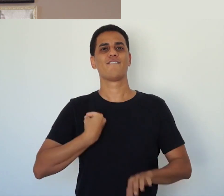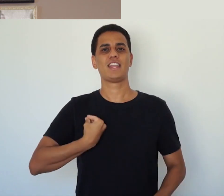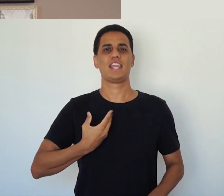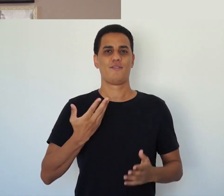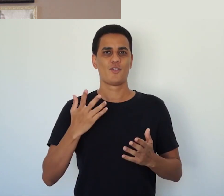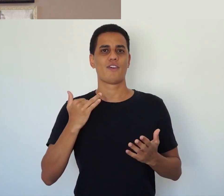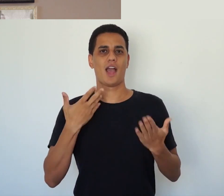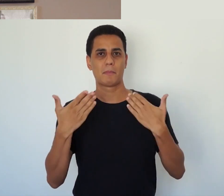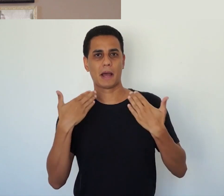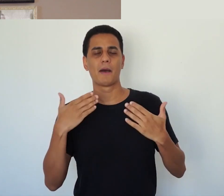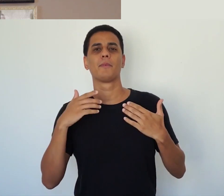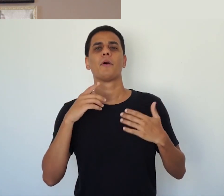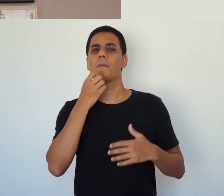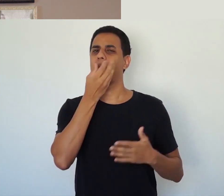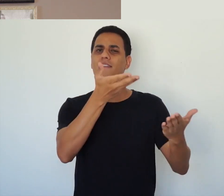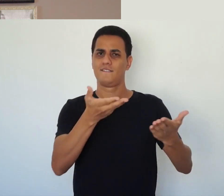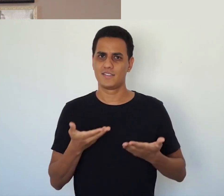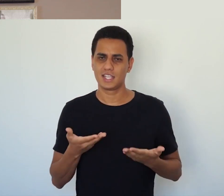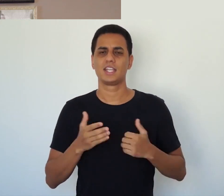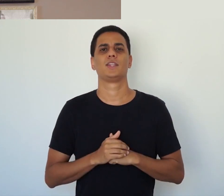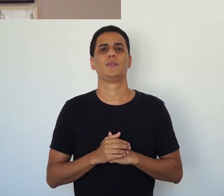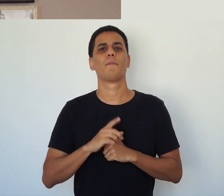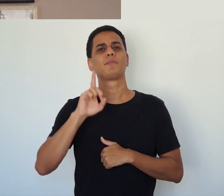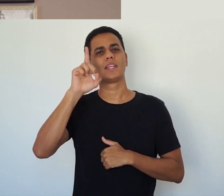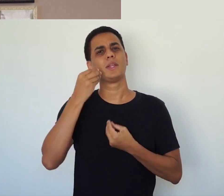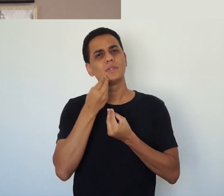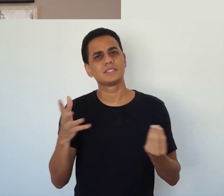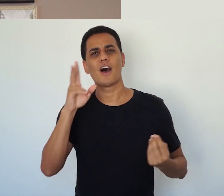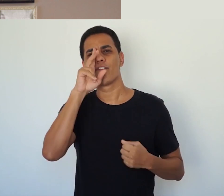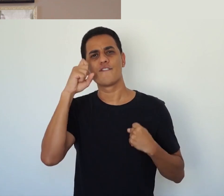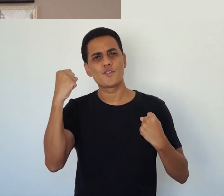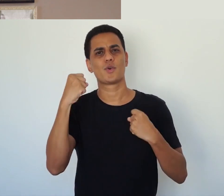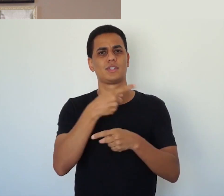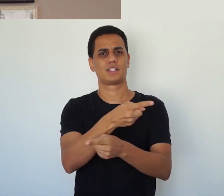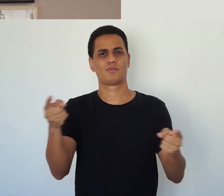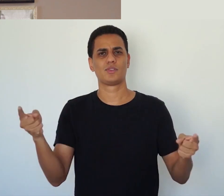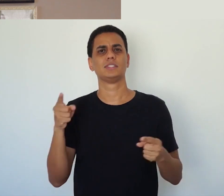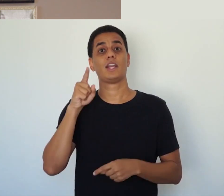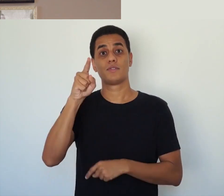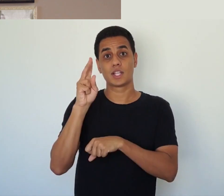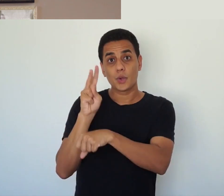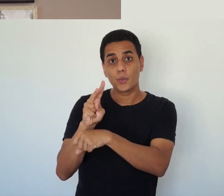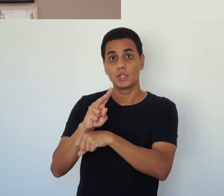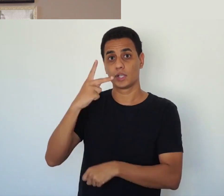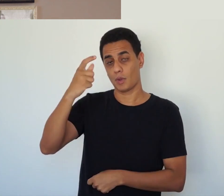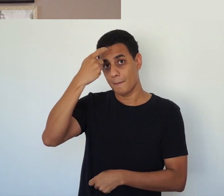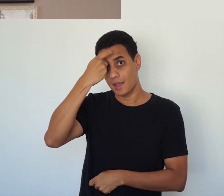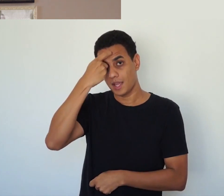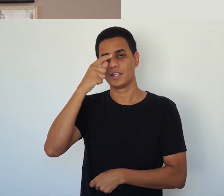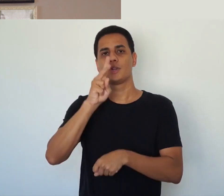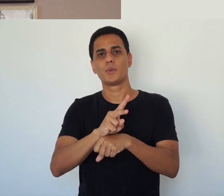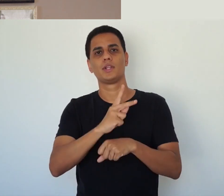a você. Daqui a pouco entramos na nossa live. Se você quiser conversar conosco também, será muito bem-vindo. Que Deus fortaleça